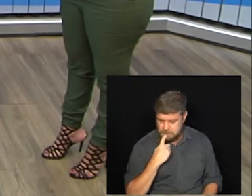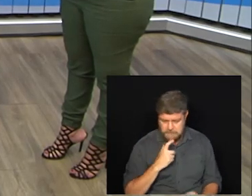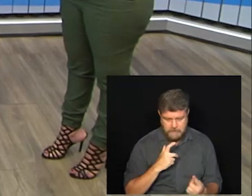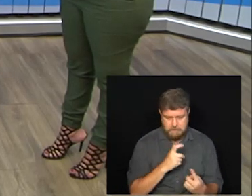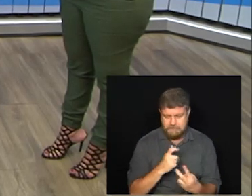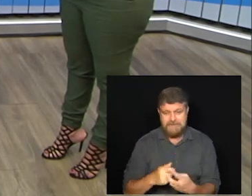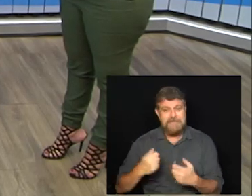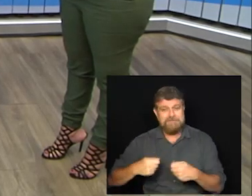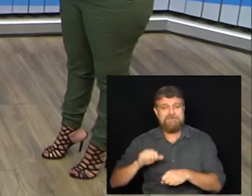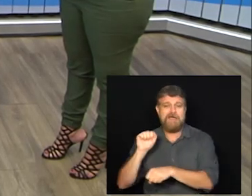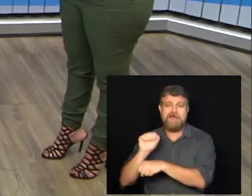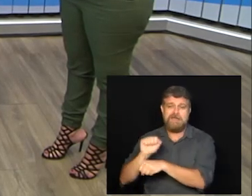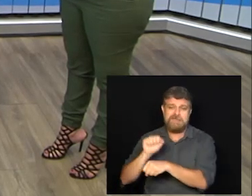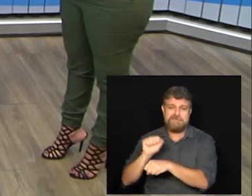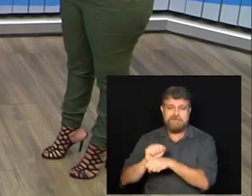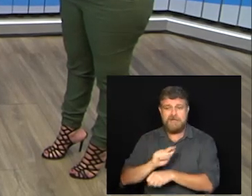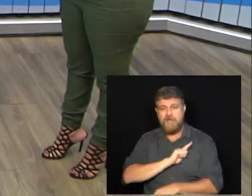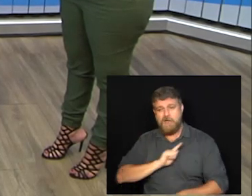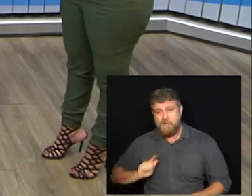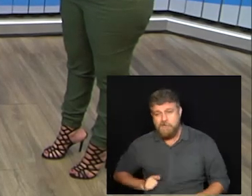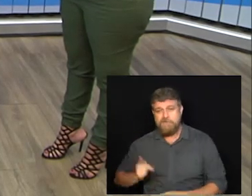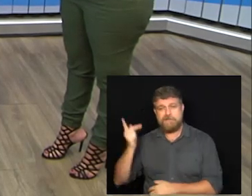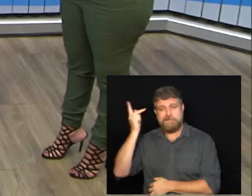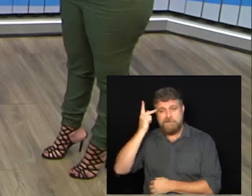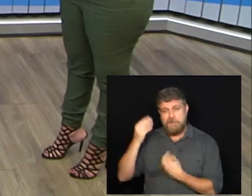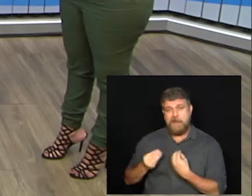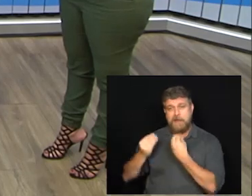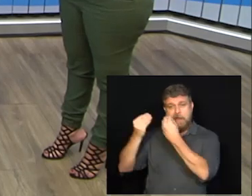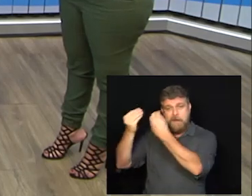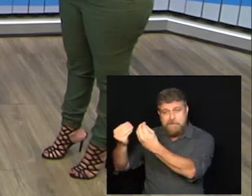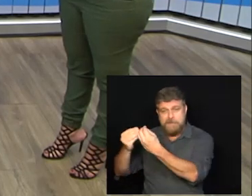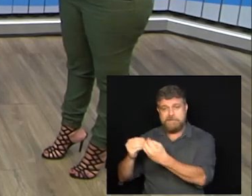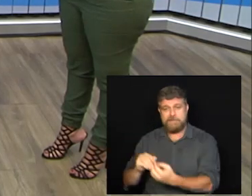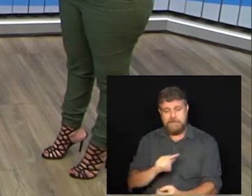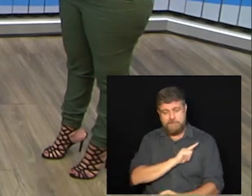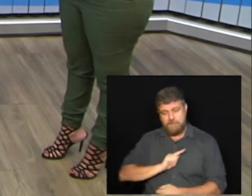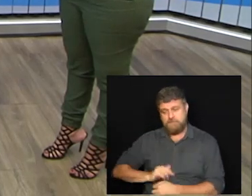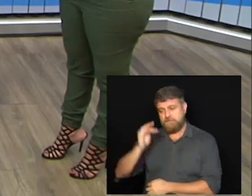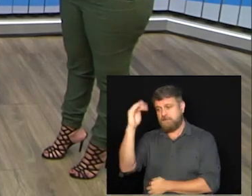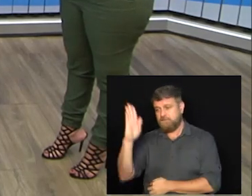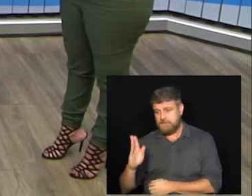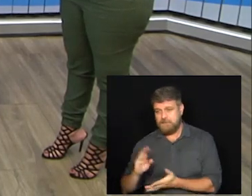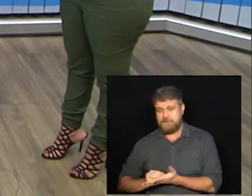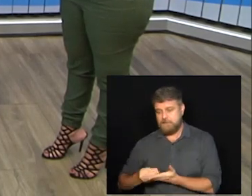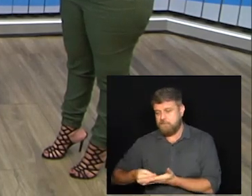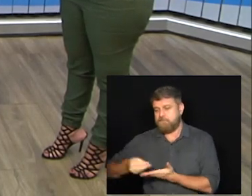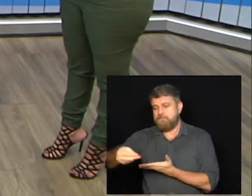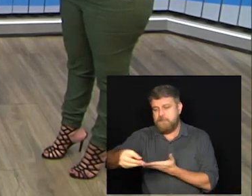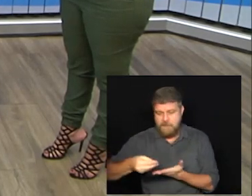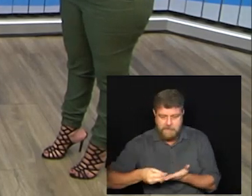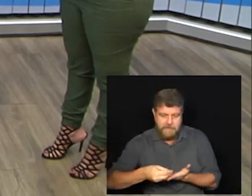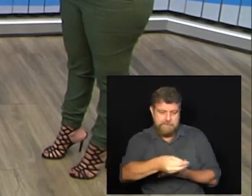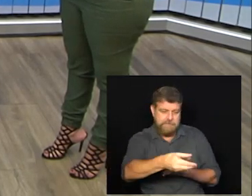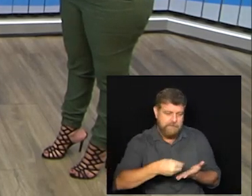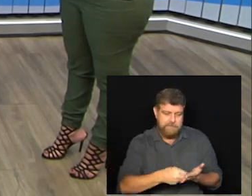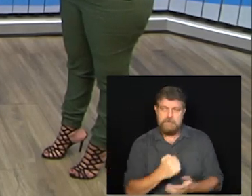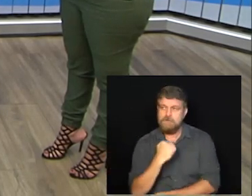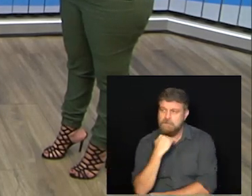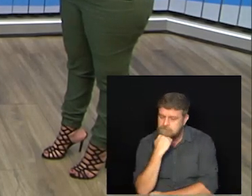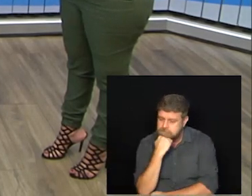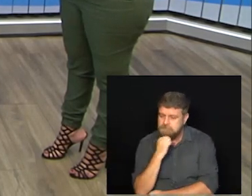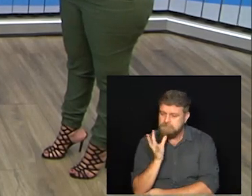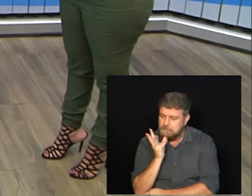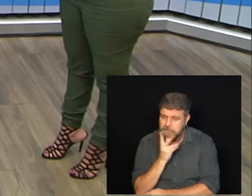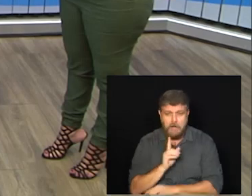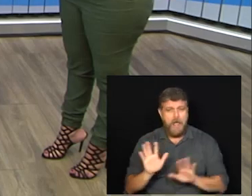não precisar esperar o governo do estado enviar para o governo federal e depois fazer este repasse, então, o Legislativo campineiro